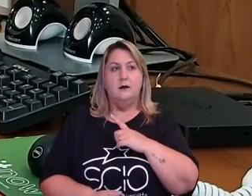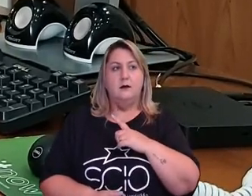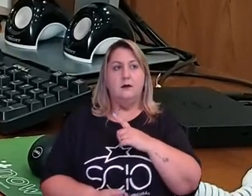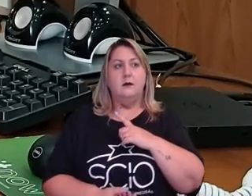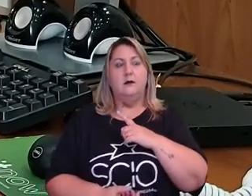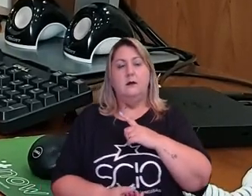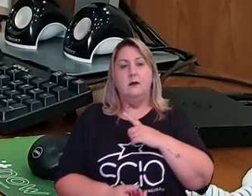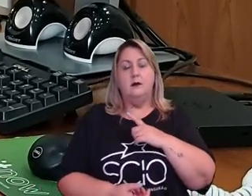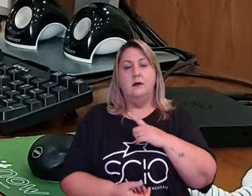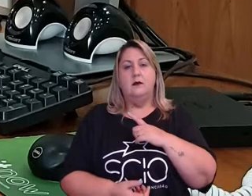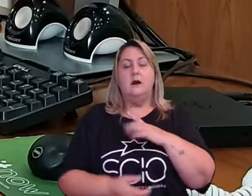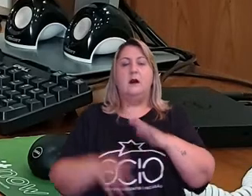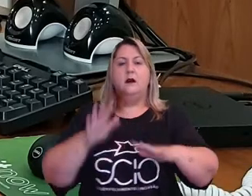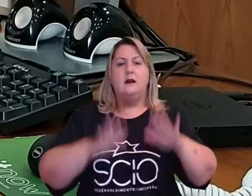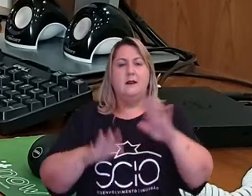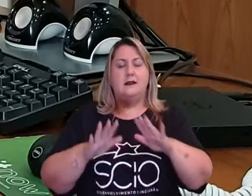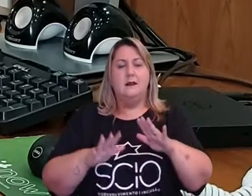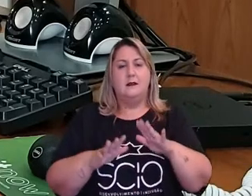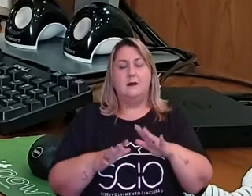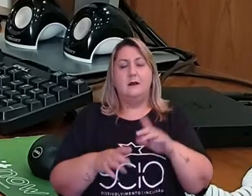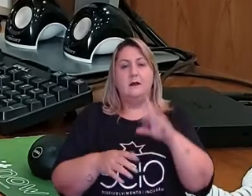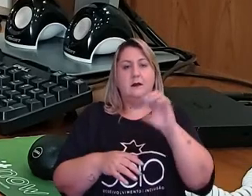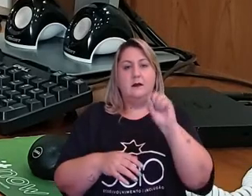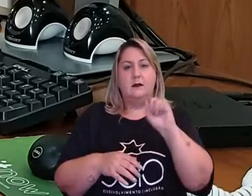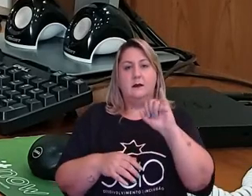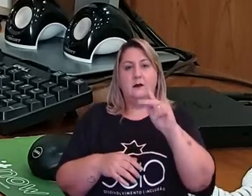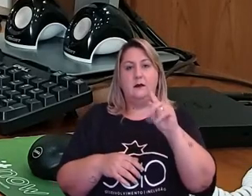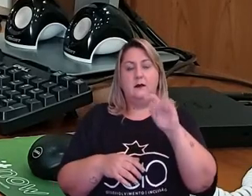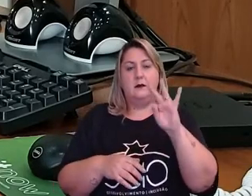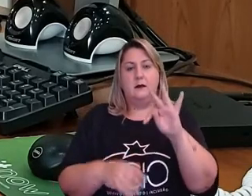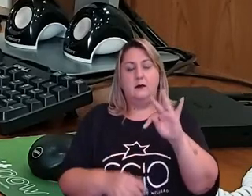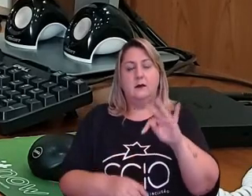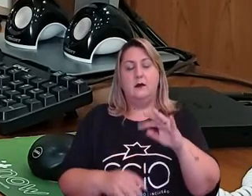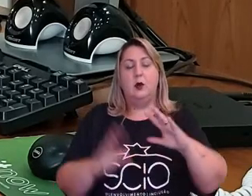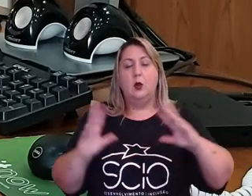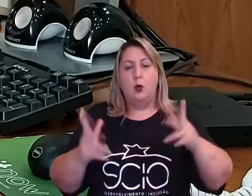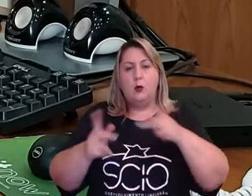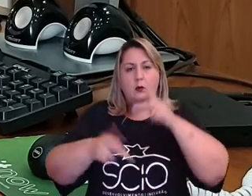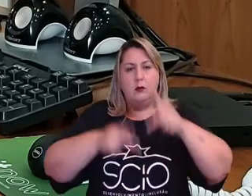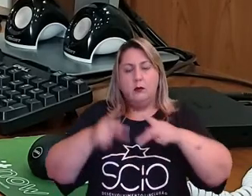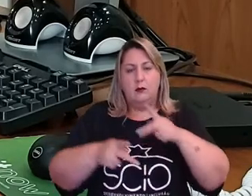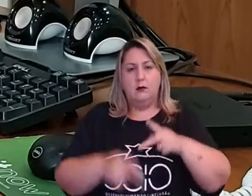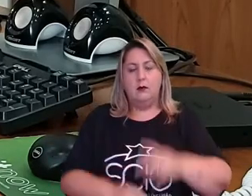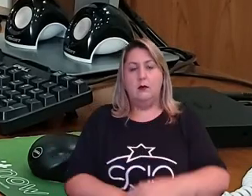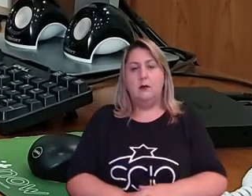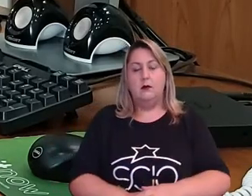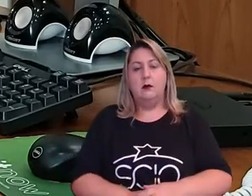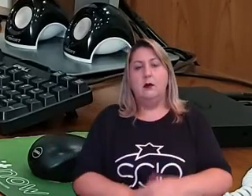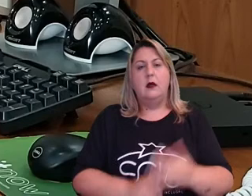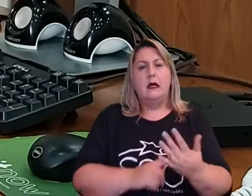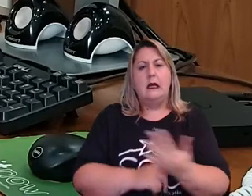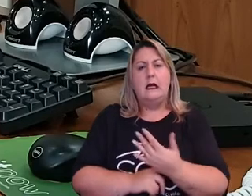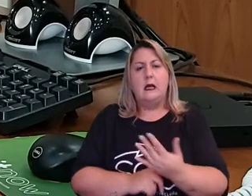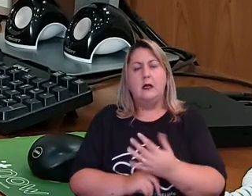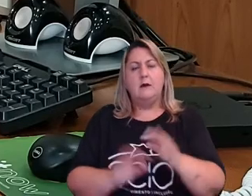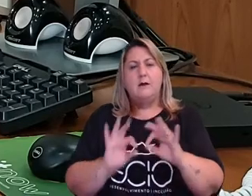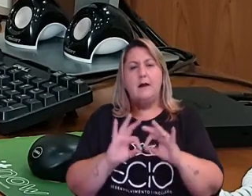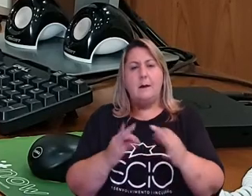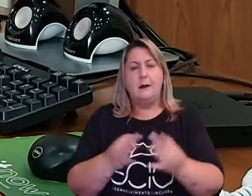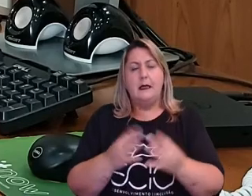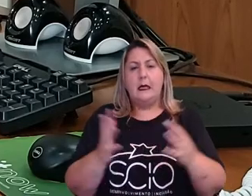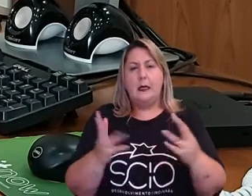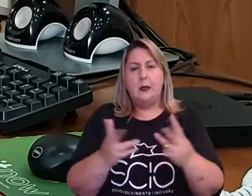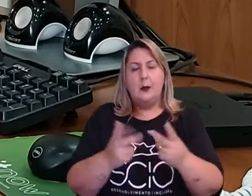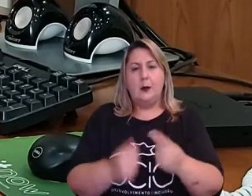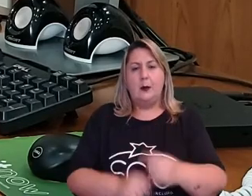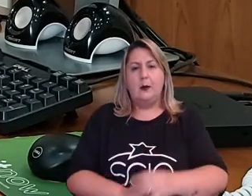um dos aprendizados foi esse, né? Tentar fazer uma CIPAT integrando toda a população, né? E todos os nossos colaboradores e todas as famílias dos